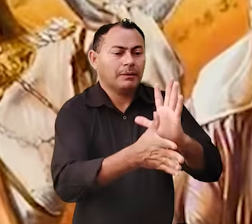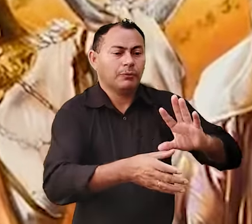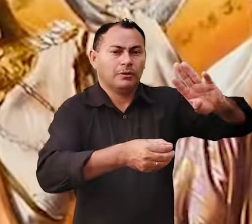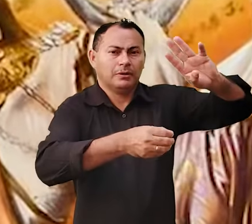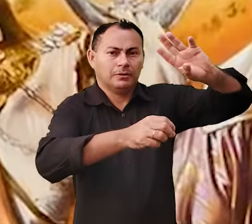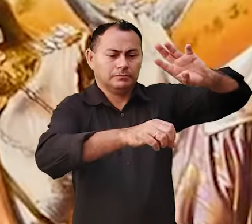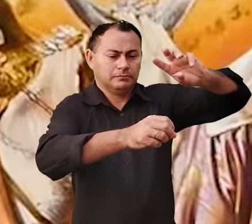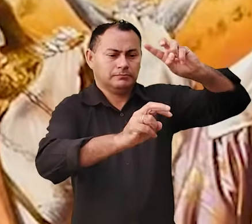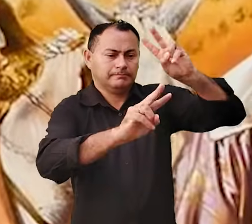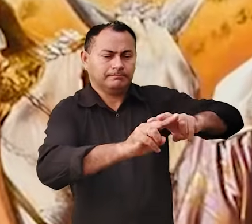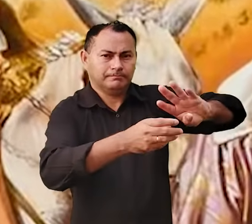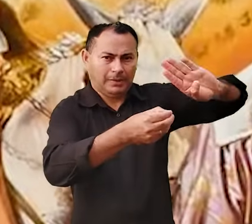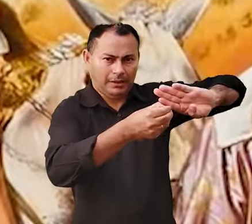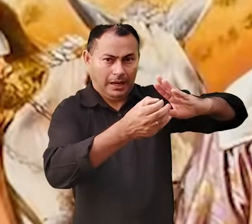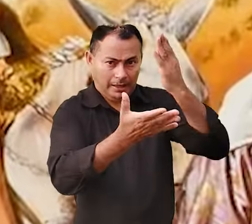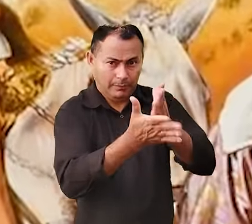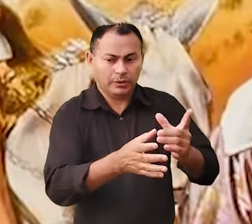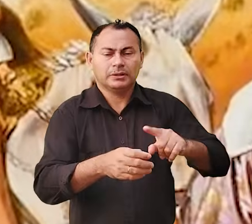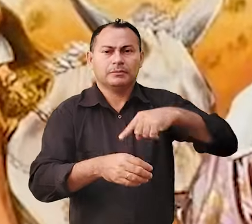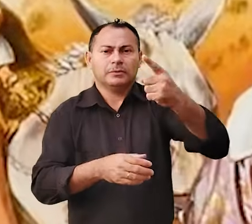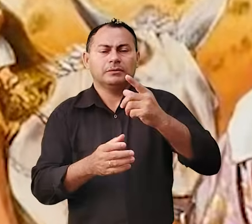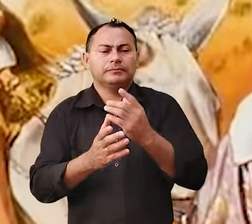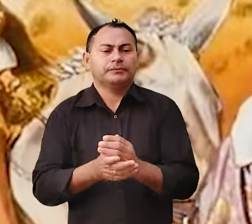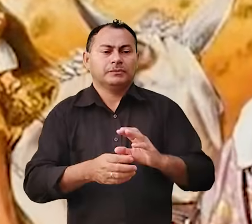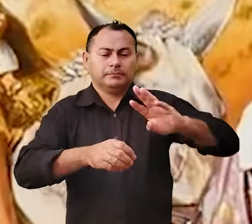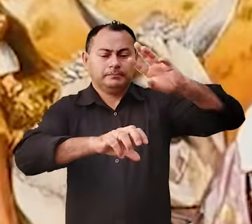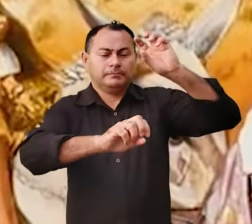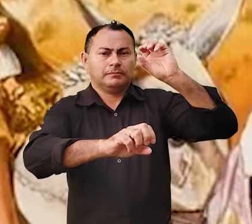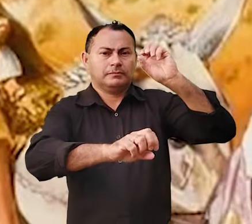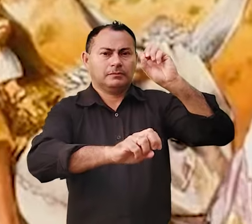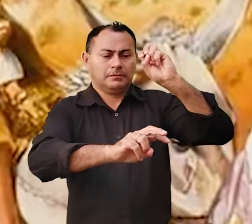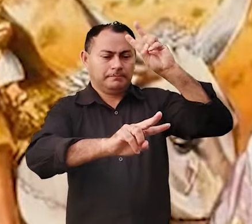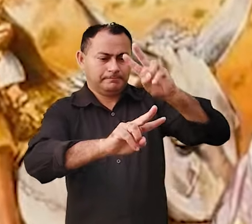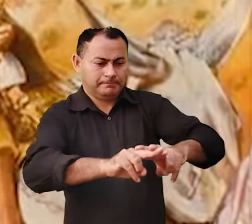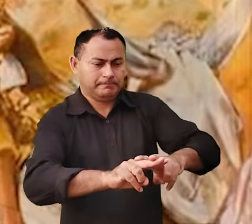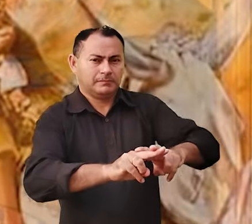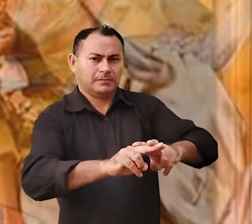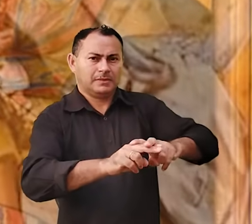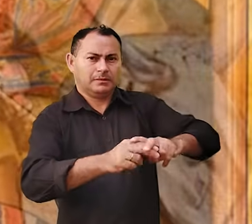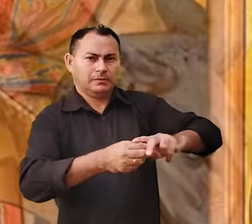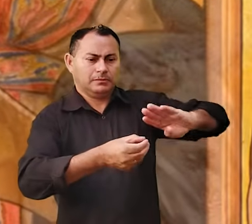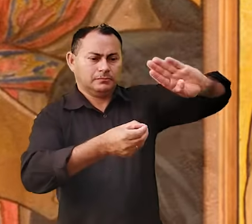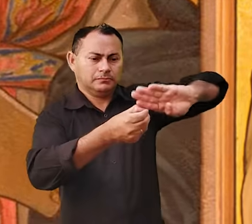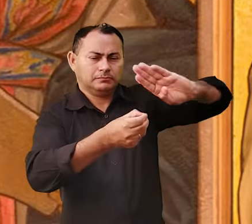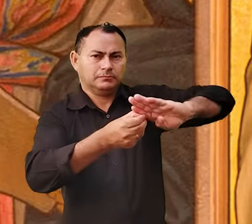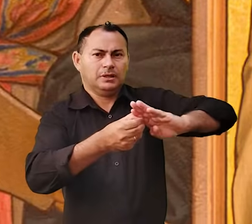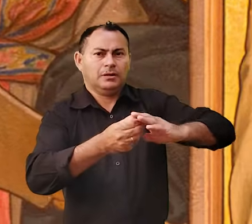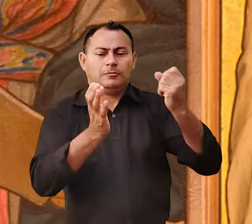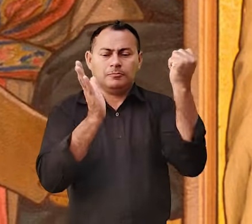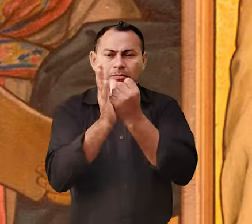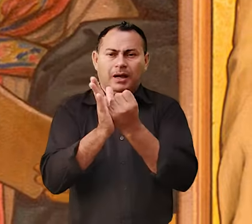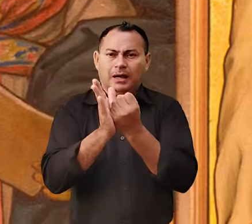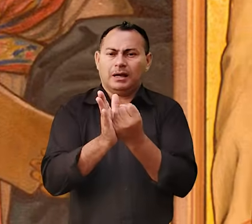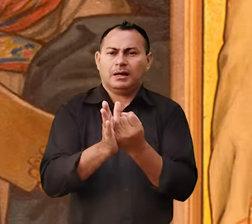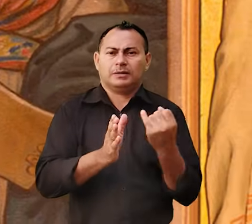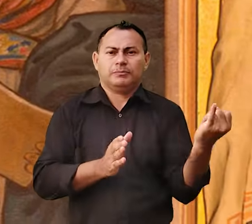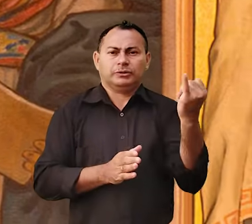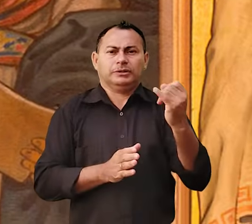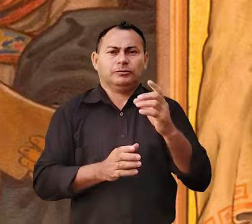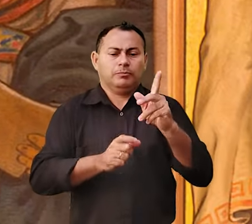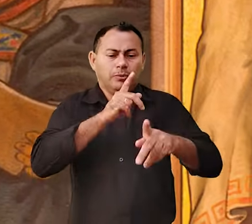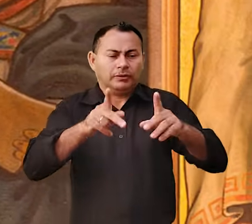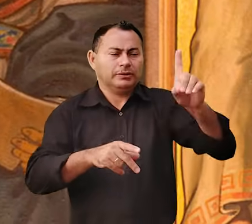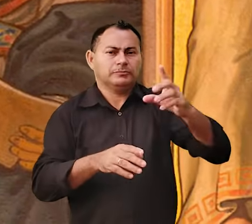da Babilônia. O exílio babilônico é um marco muito importante na história do povo de Deus e nos livros proféticos do